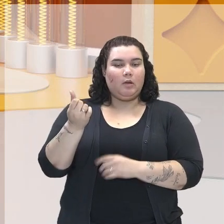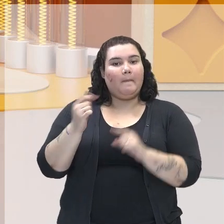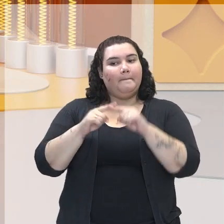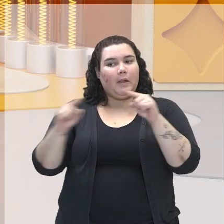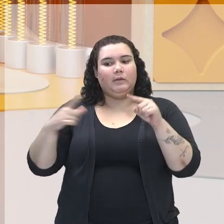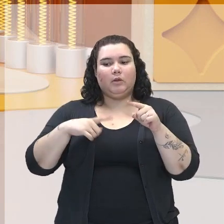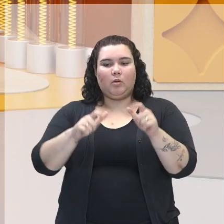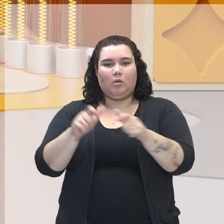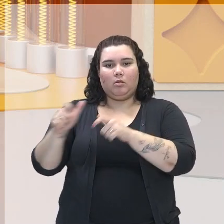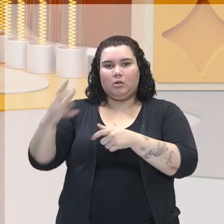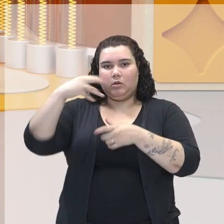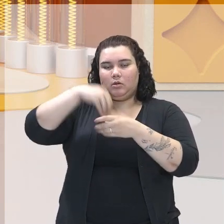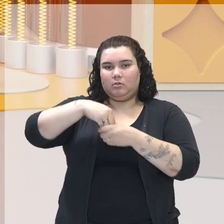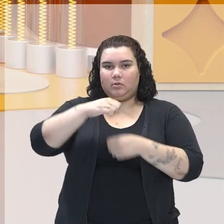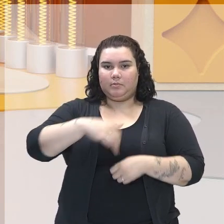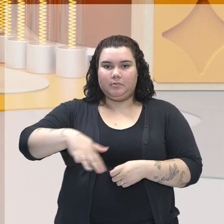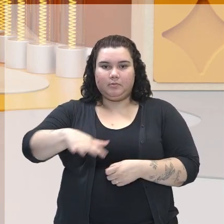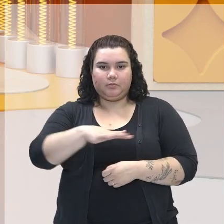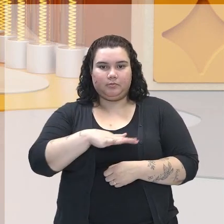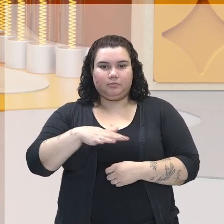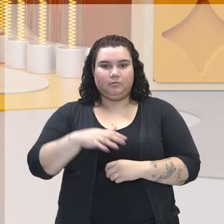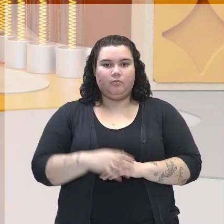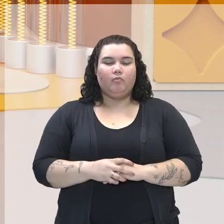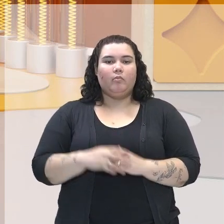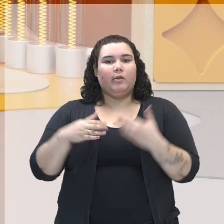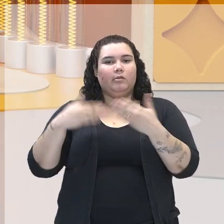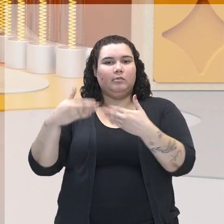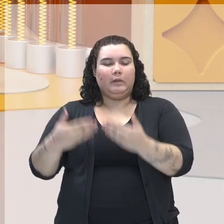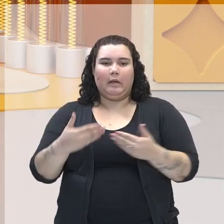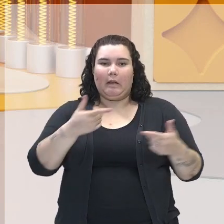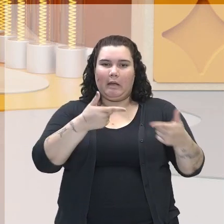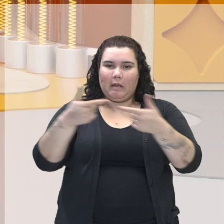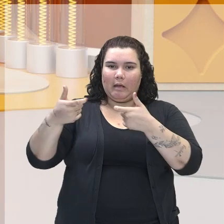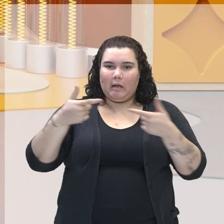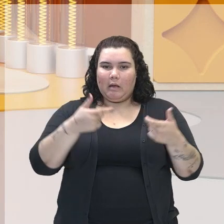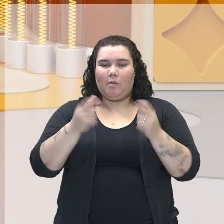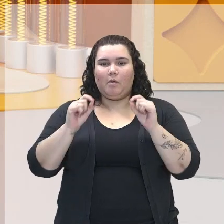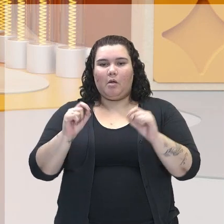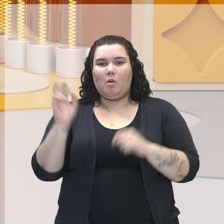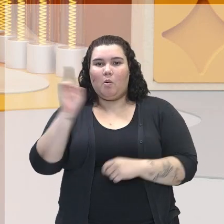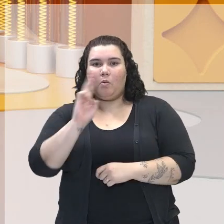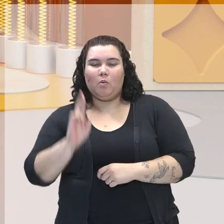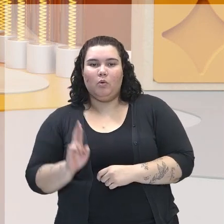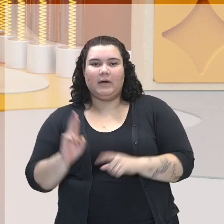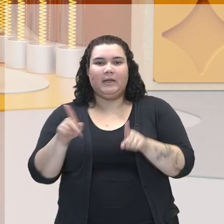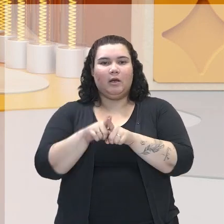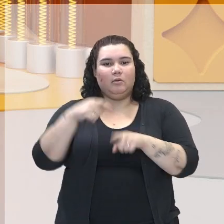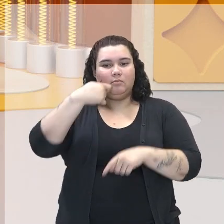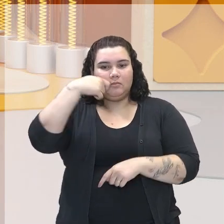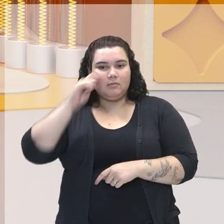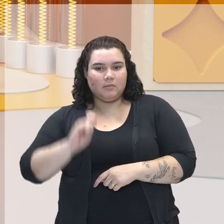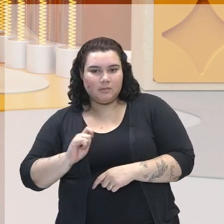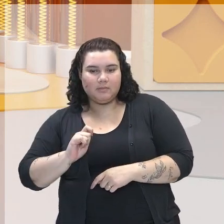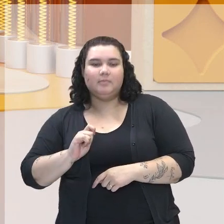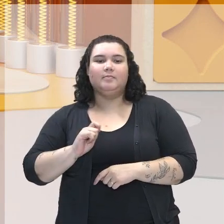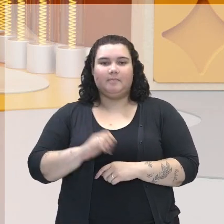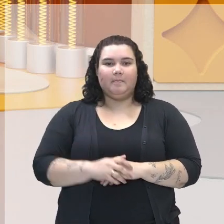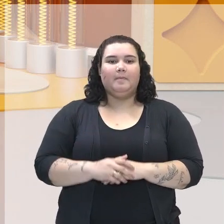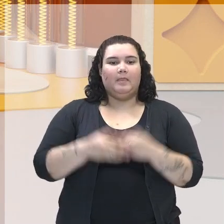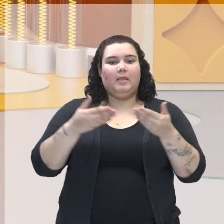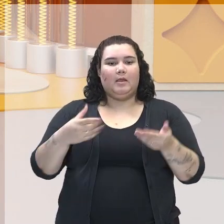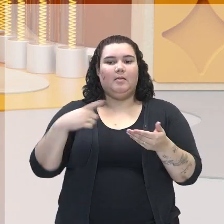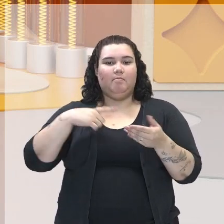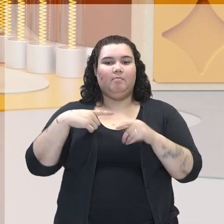essas reservas dentro do seu território. Em decorrência da guerra entre Rússia e Ucrânia, por exemplo, é possível que